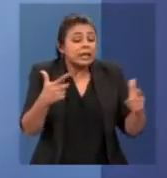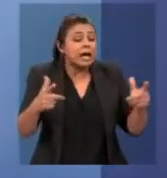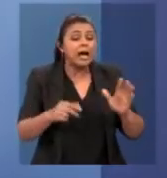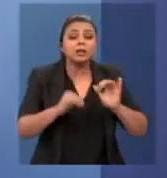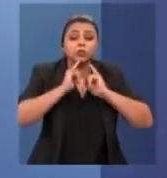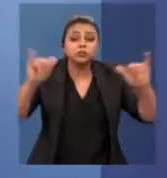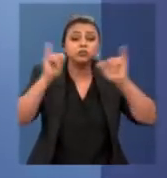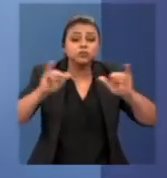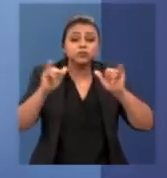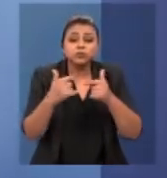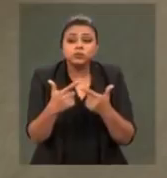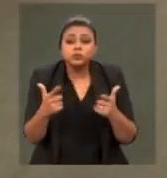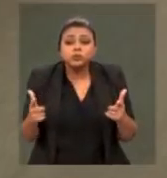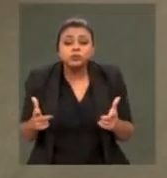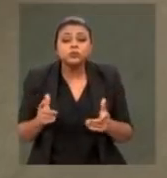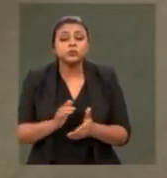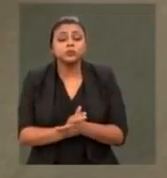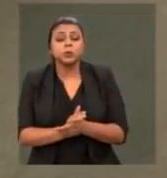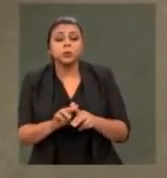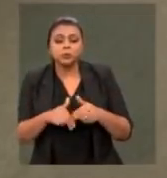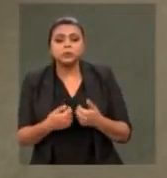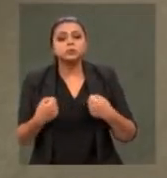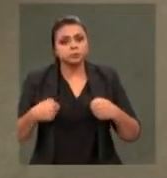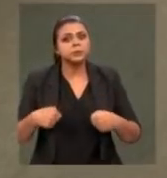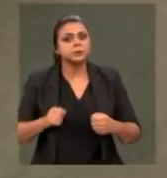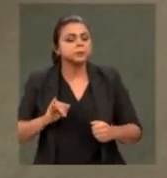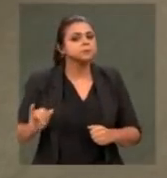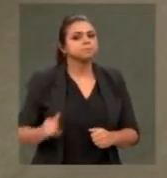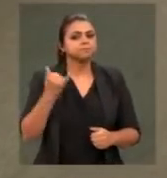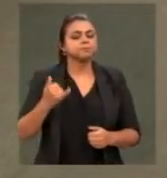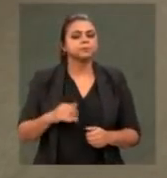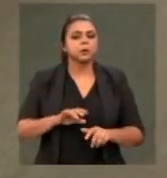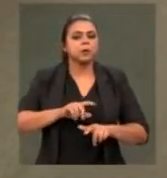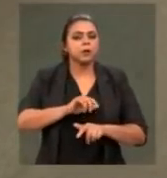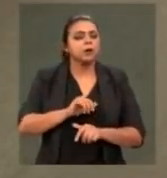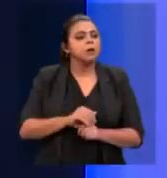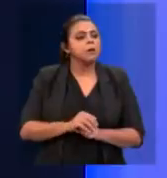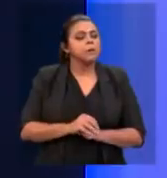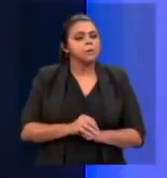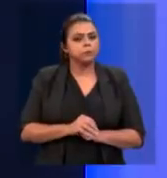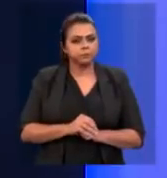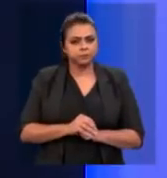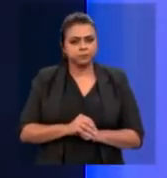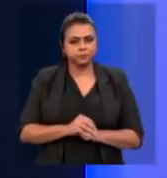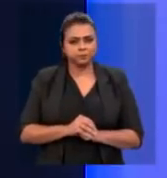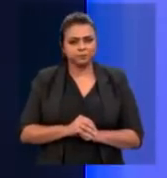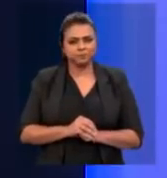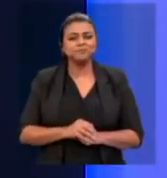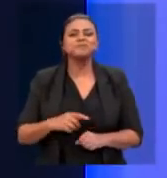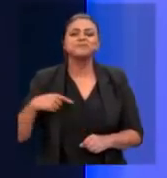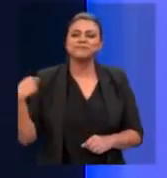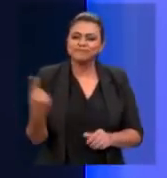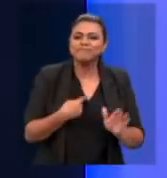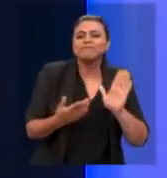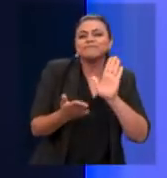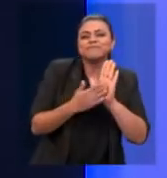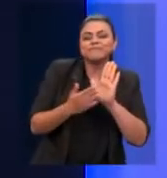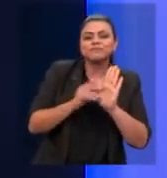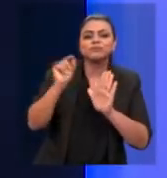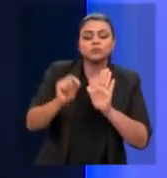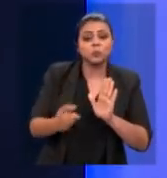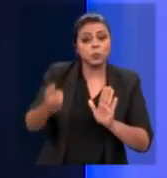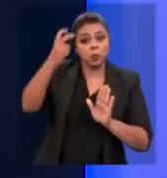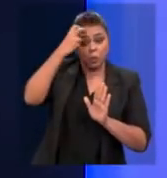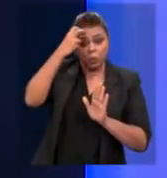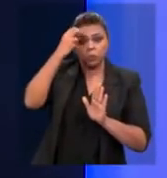precisamos é ter uma atitude em relação a isso que nós propomos é que o a cultura ela seja de